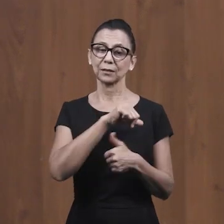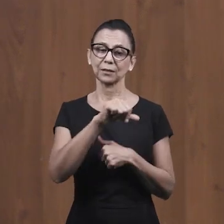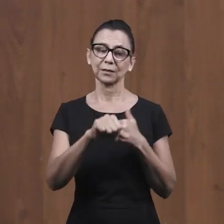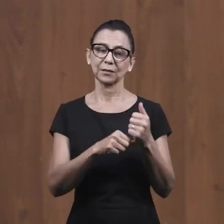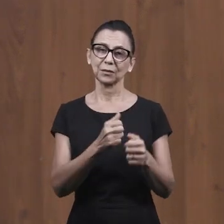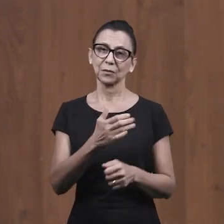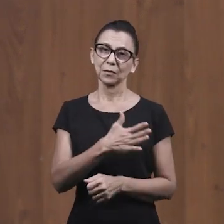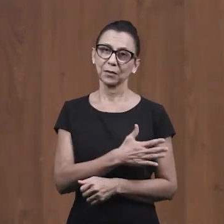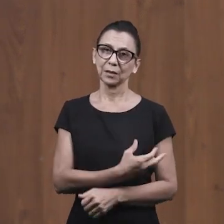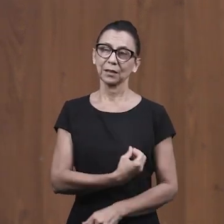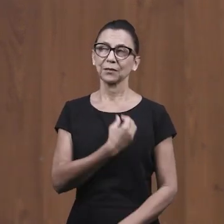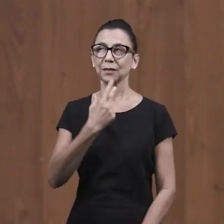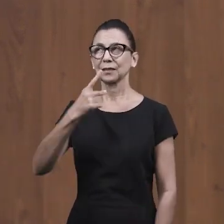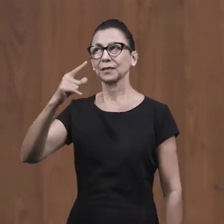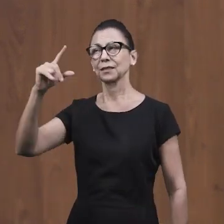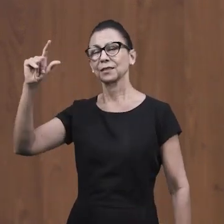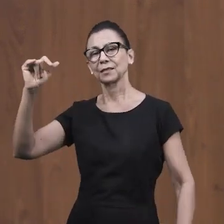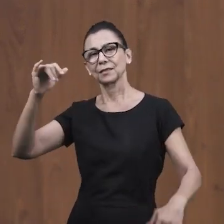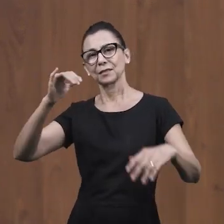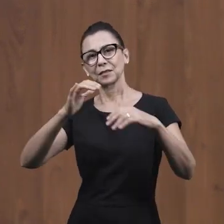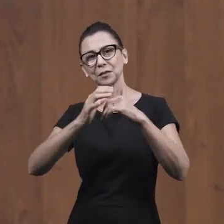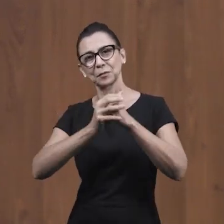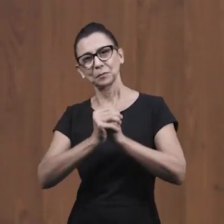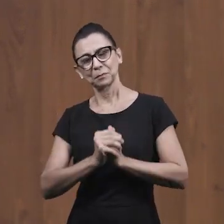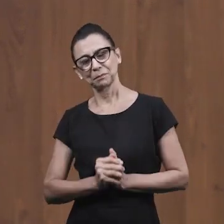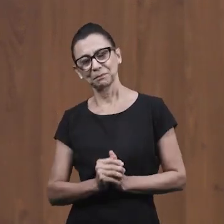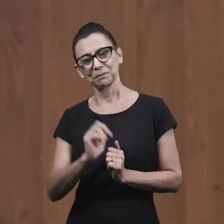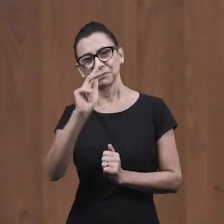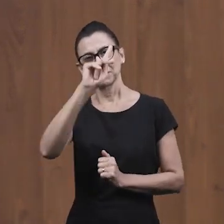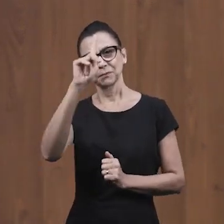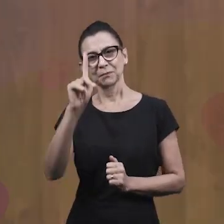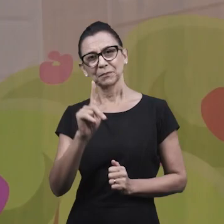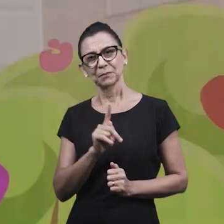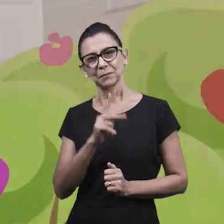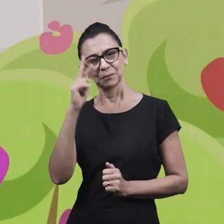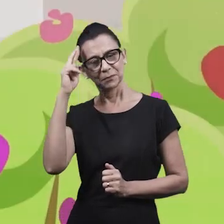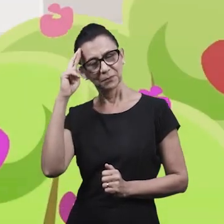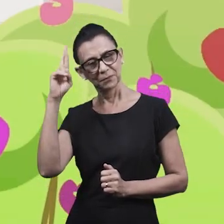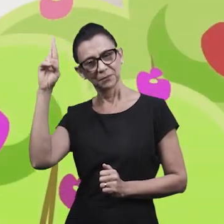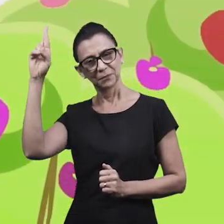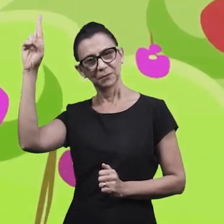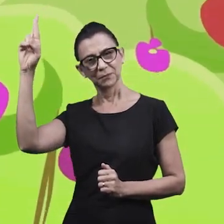éternelle. Amen. La paix du Seigneur Jésus.